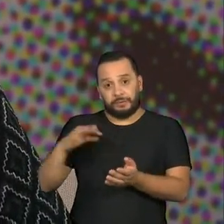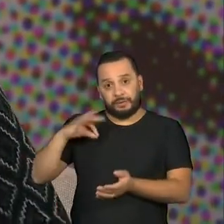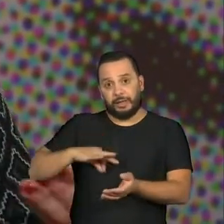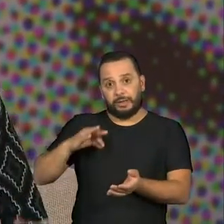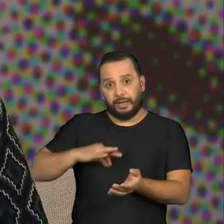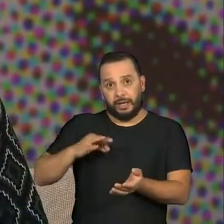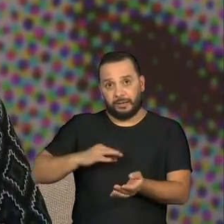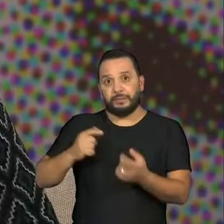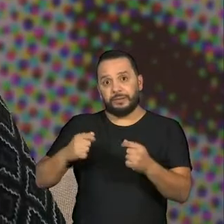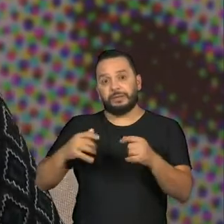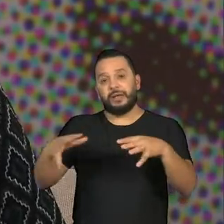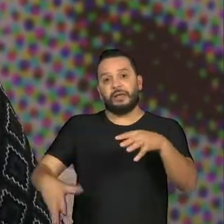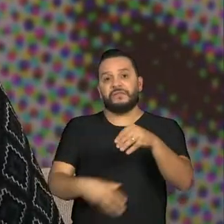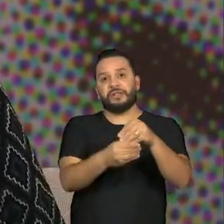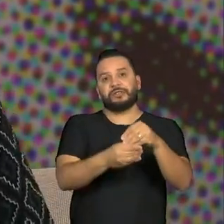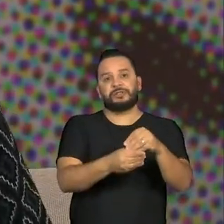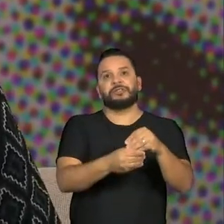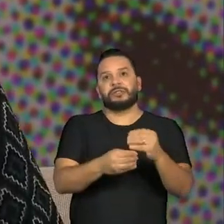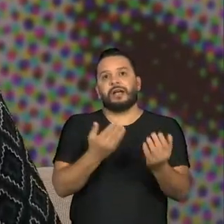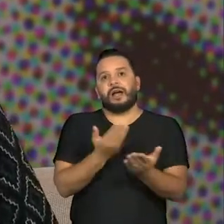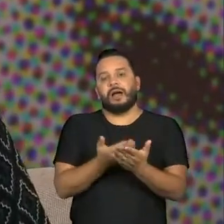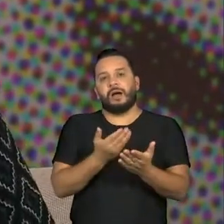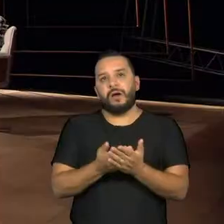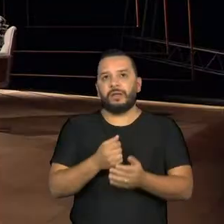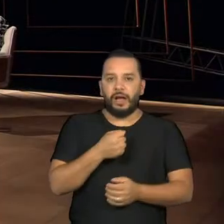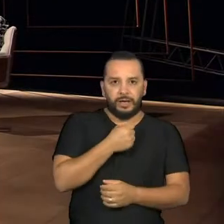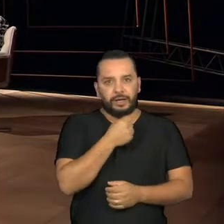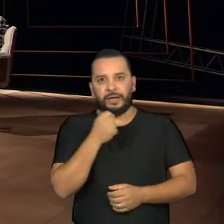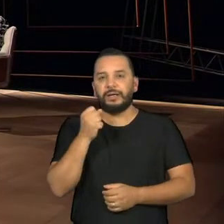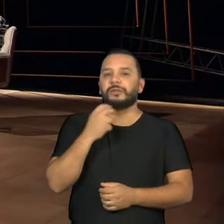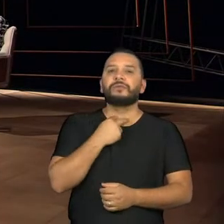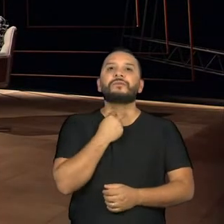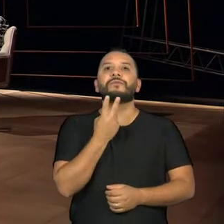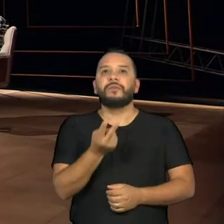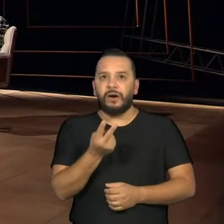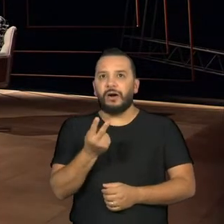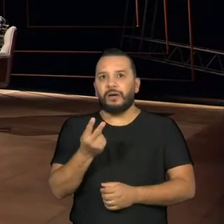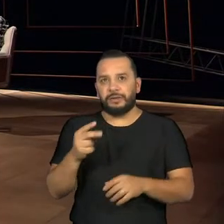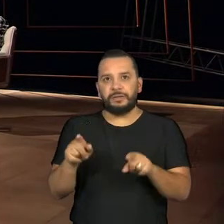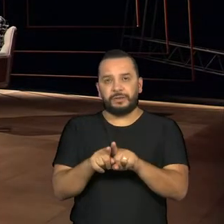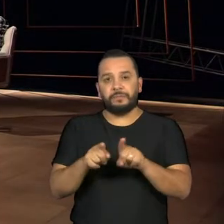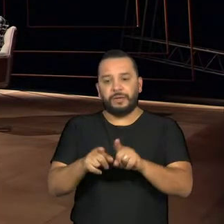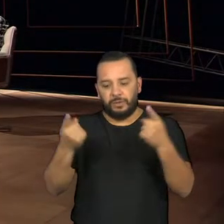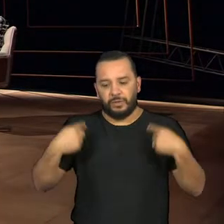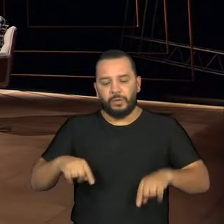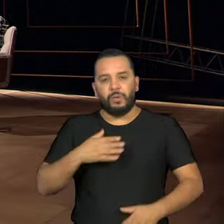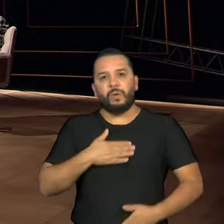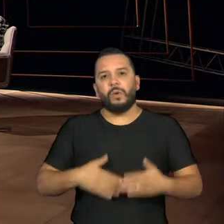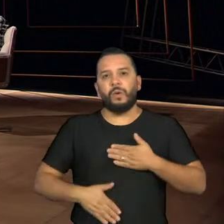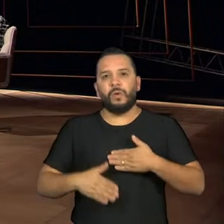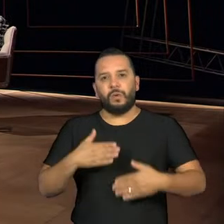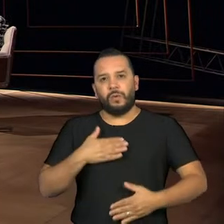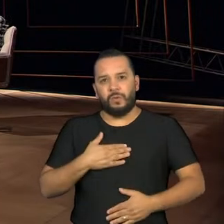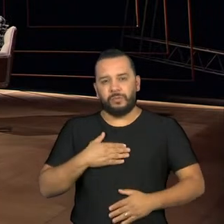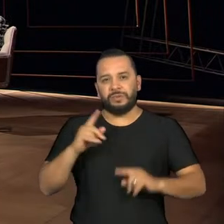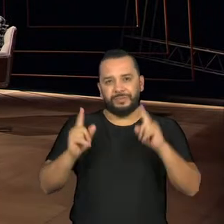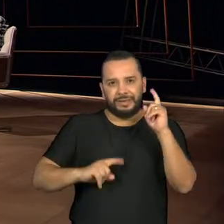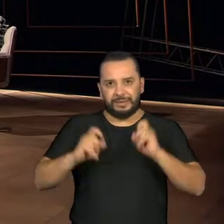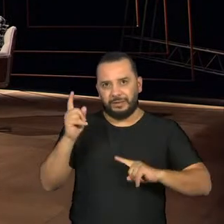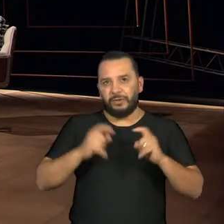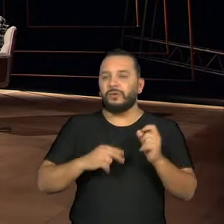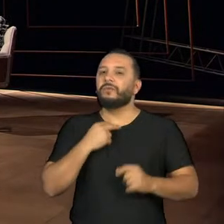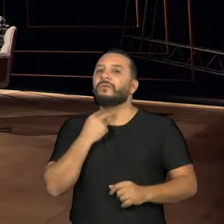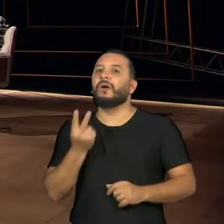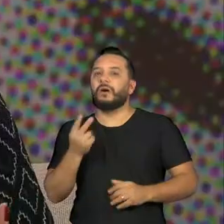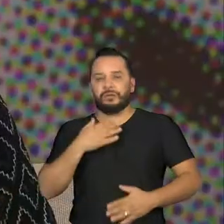ali pouquíssimo em aulas de canto e voz. Olha. Bacana. De canto e corpo. Então, a gente fazia aula de voz e corpo, o